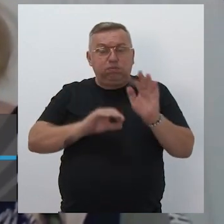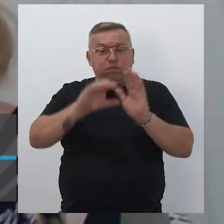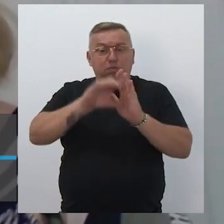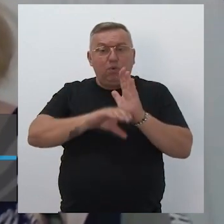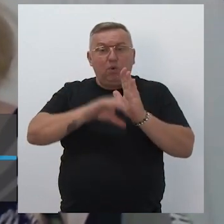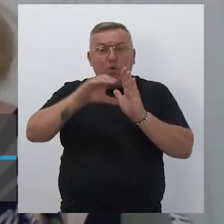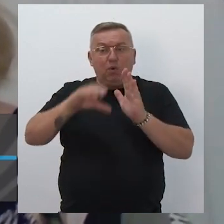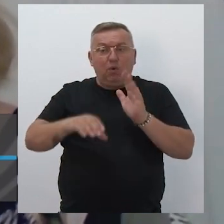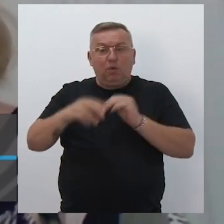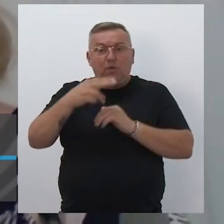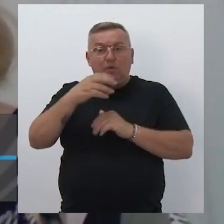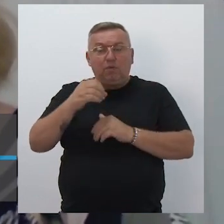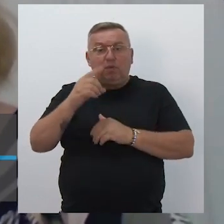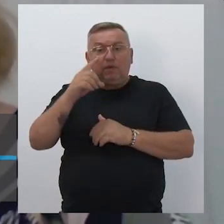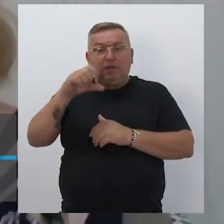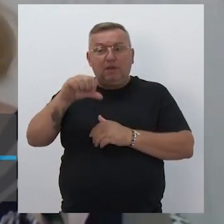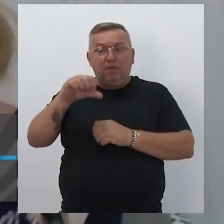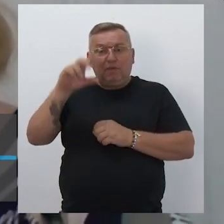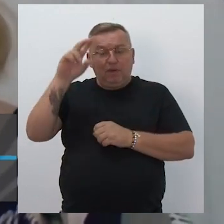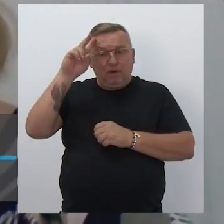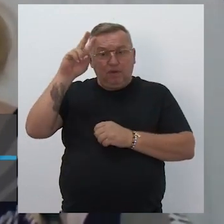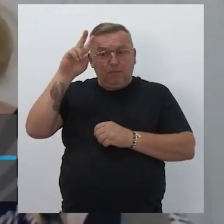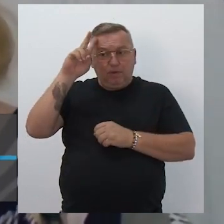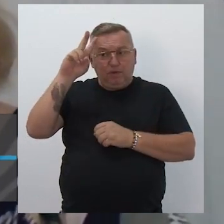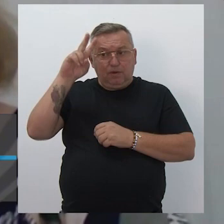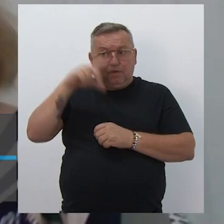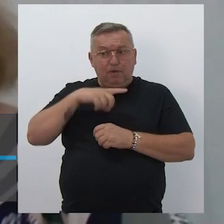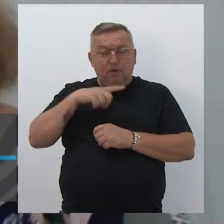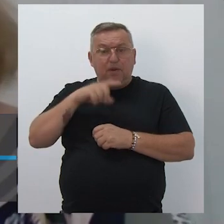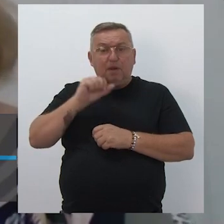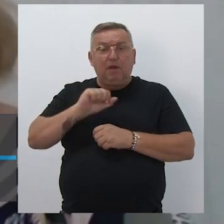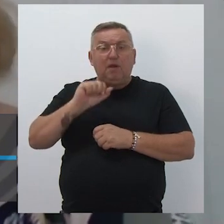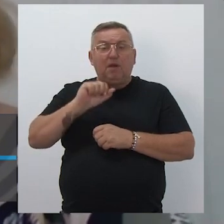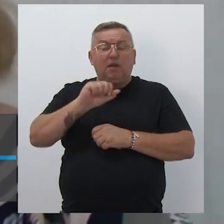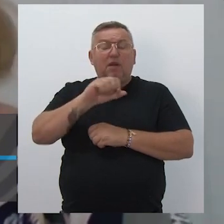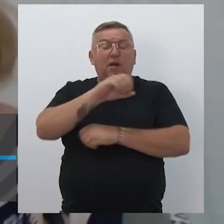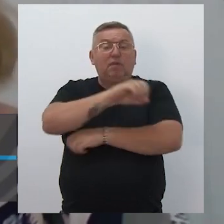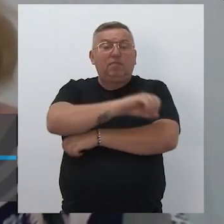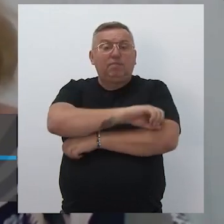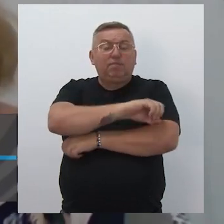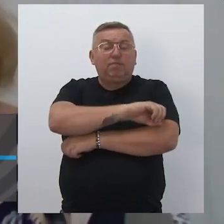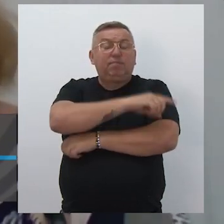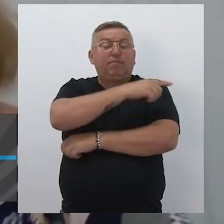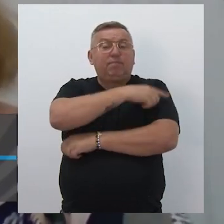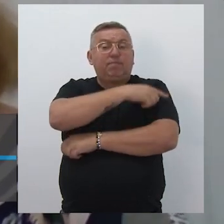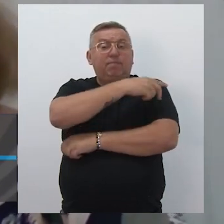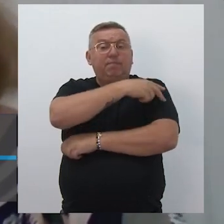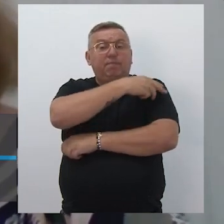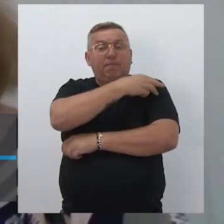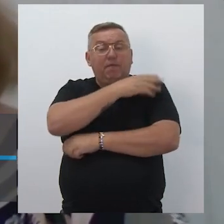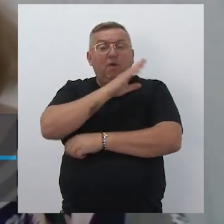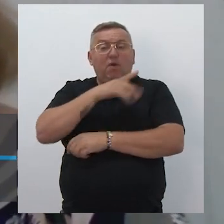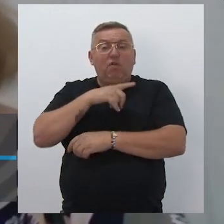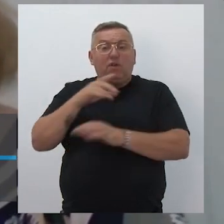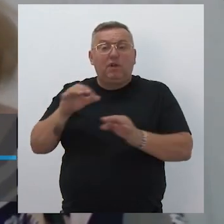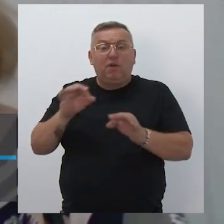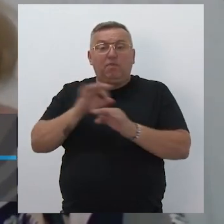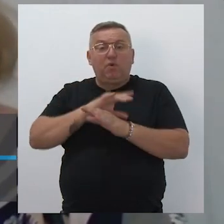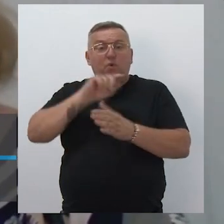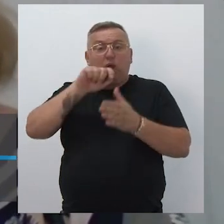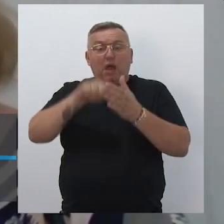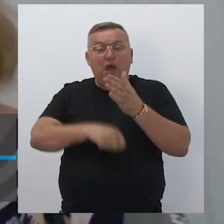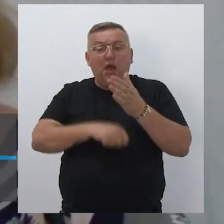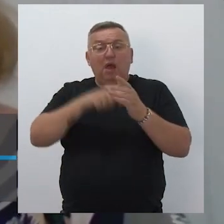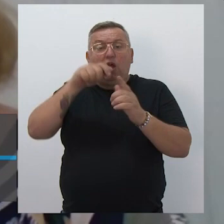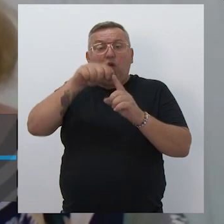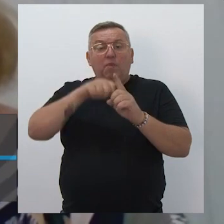em 2019. Lembrando que o currículo das etapas da educação infantil e ensino fundamental já foi homologado em agosto